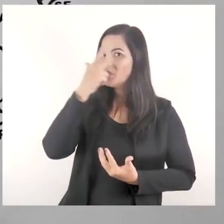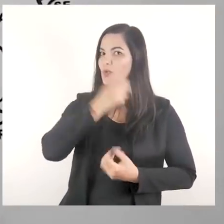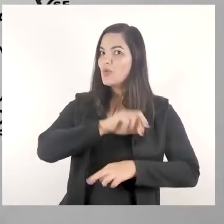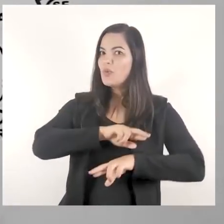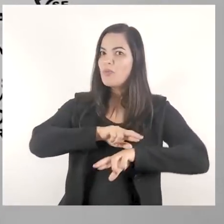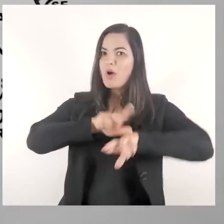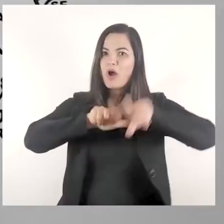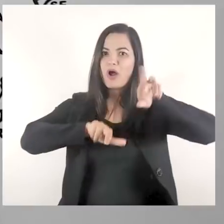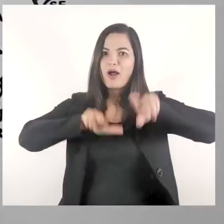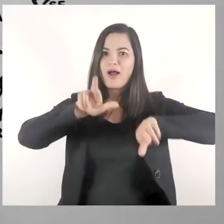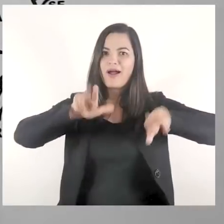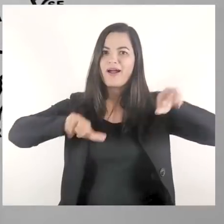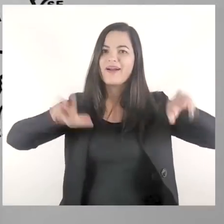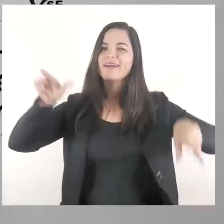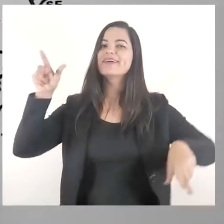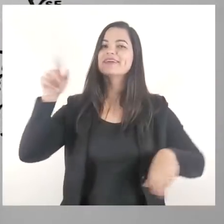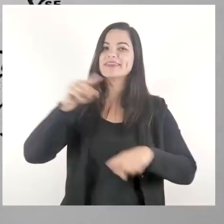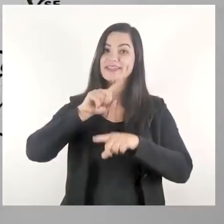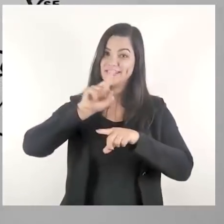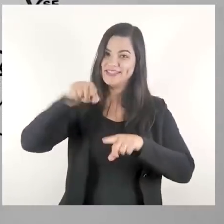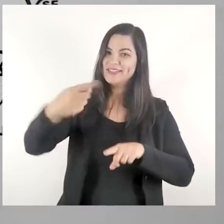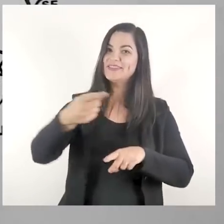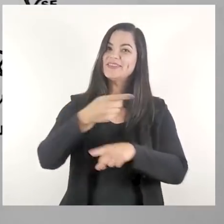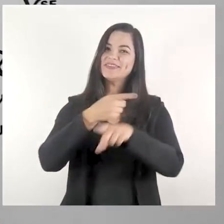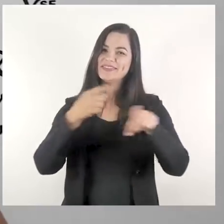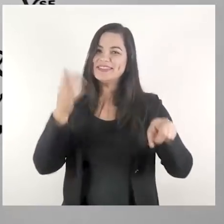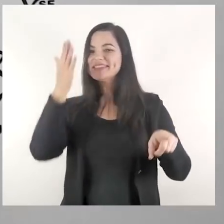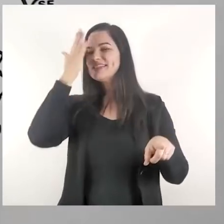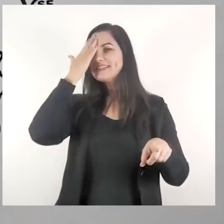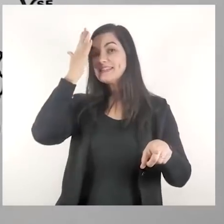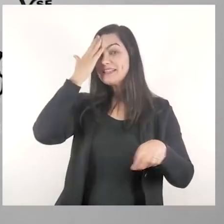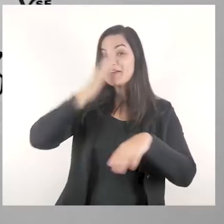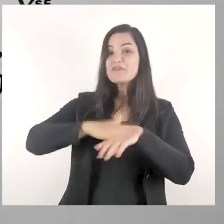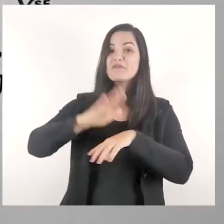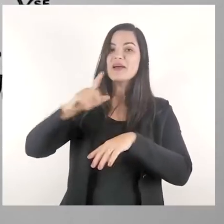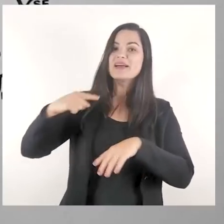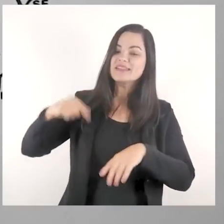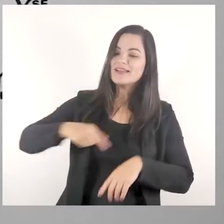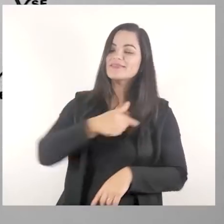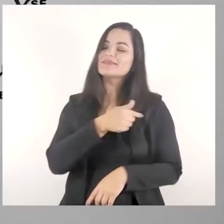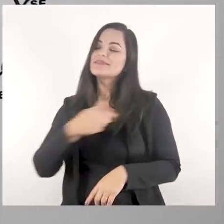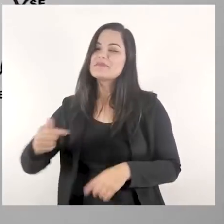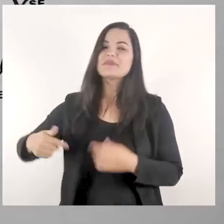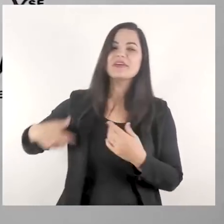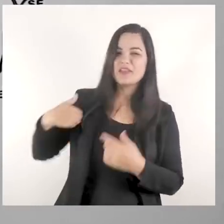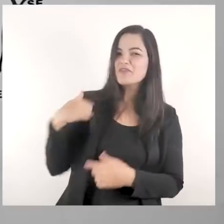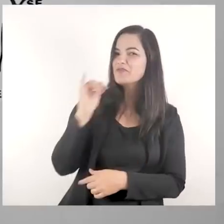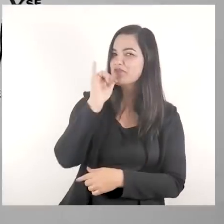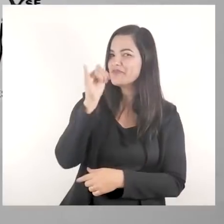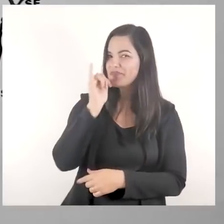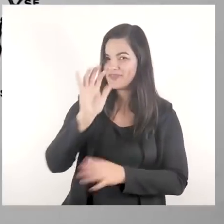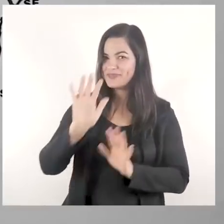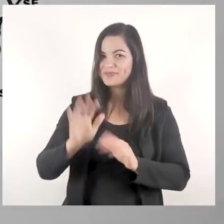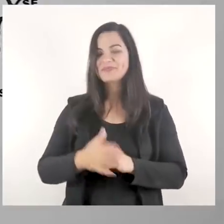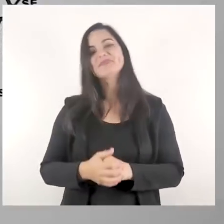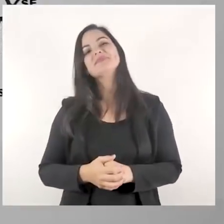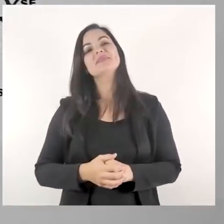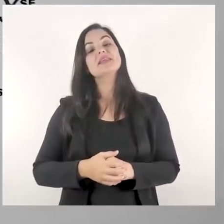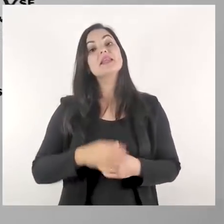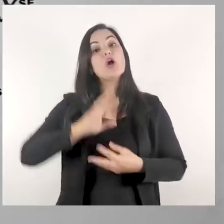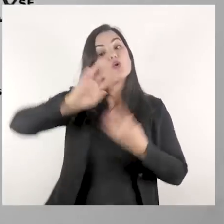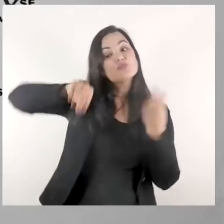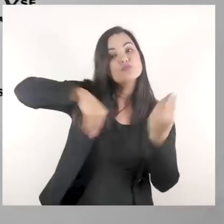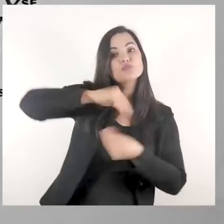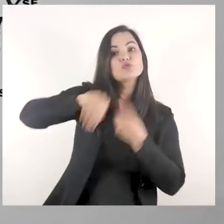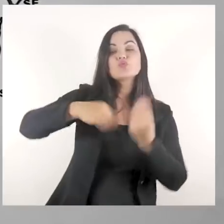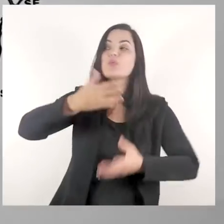diversificado, que você vai saber um pouquinho mais ao longo aí da nossa semana, tá bom? Então é nessa mistura